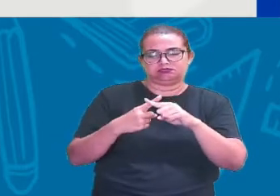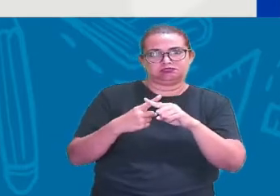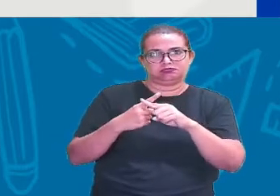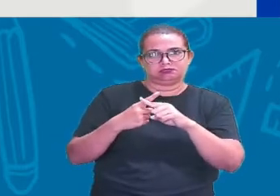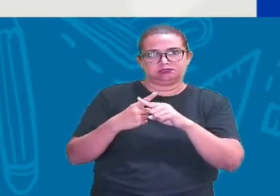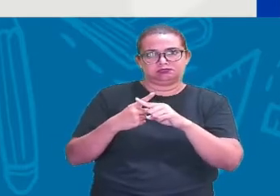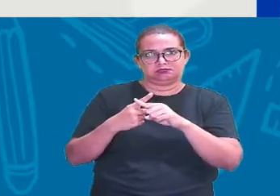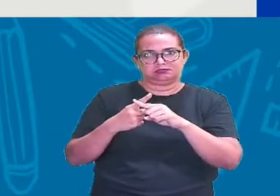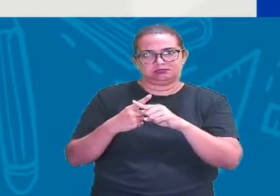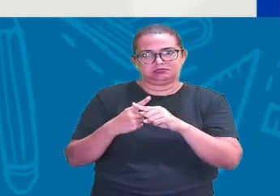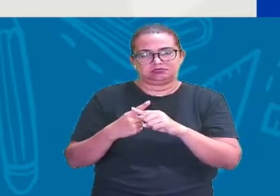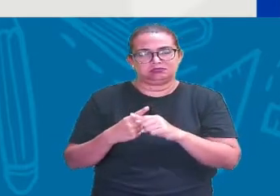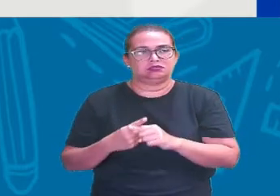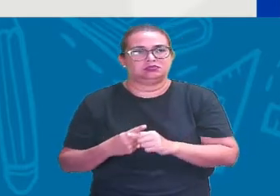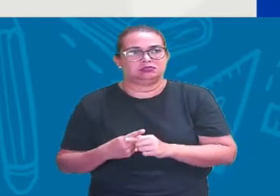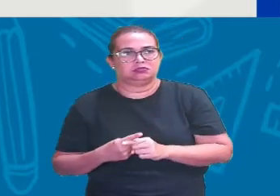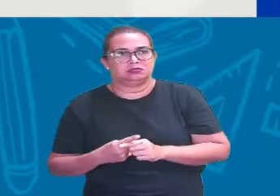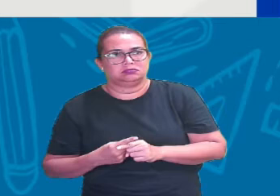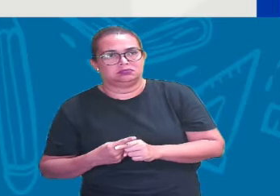pouquinho, gente.